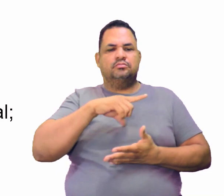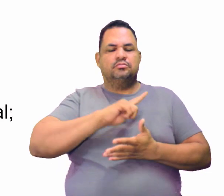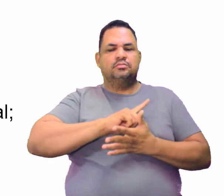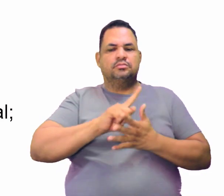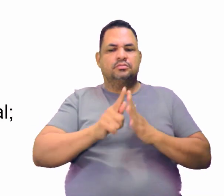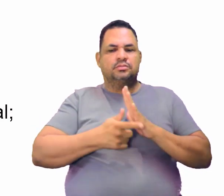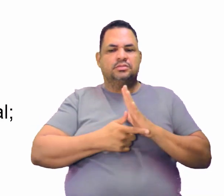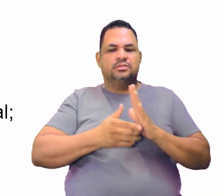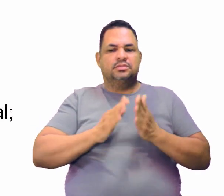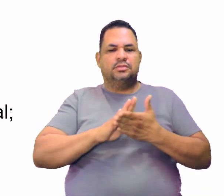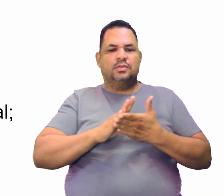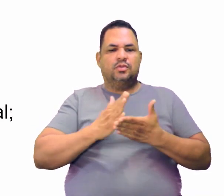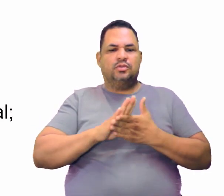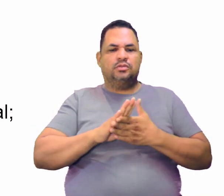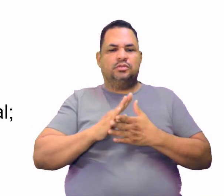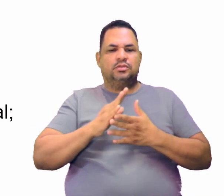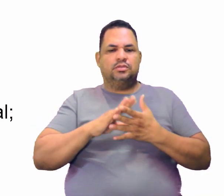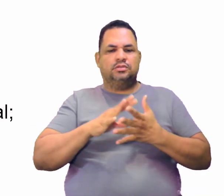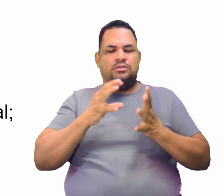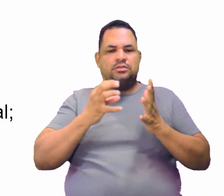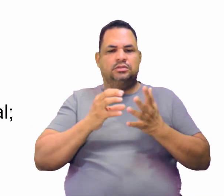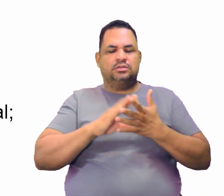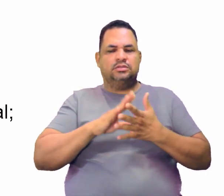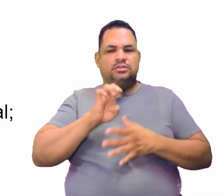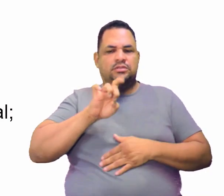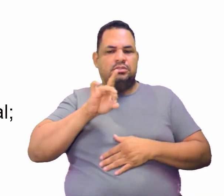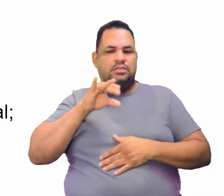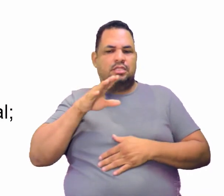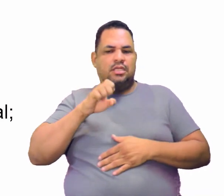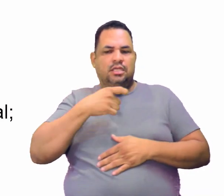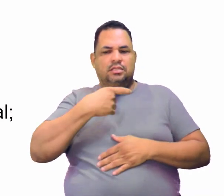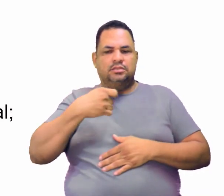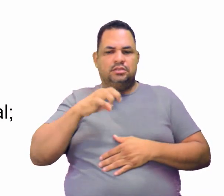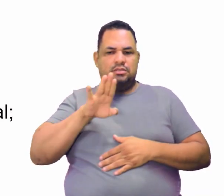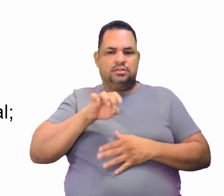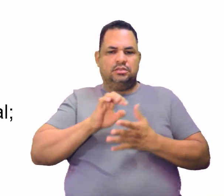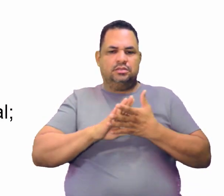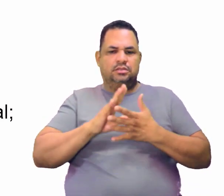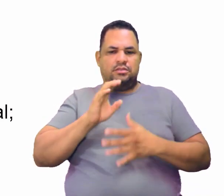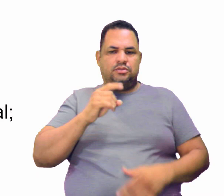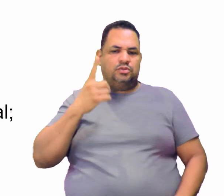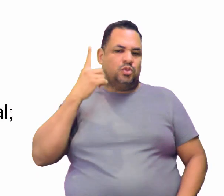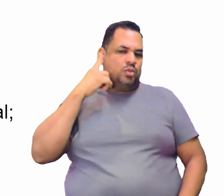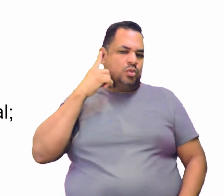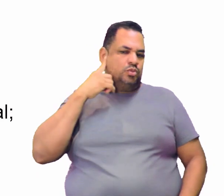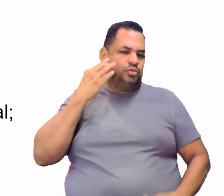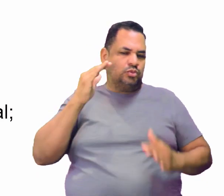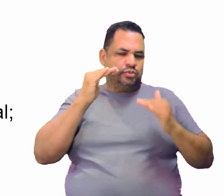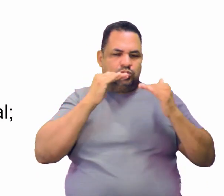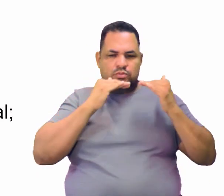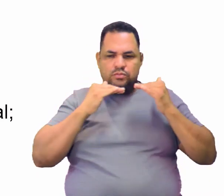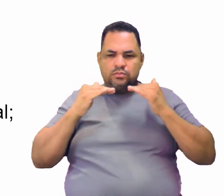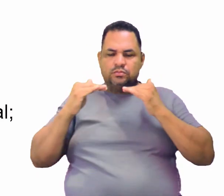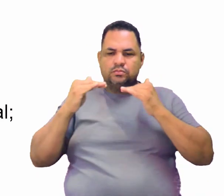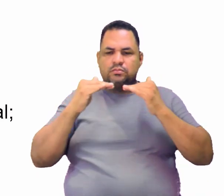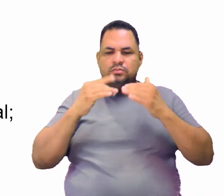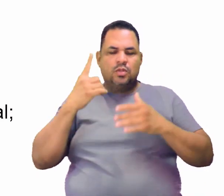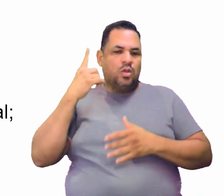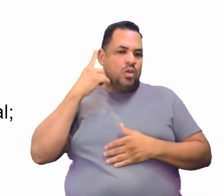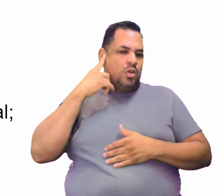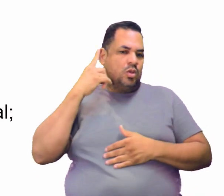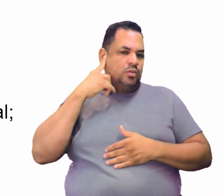figuras de sintaxe, tem figuras de sonoridade, de harmonia, figuras de